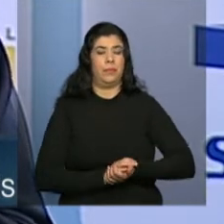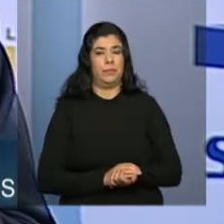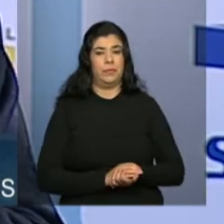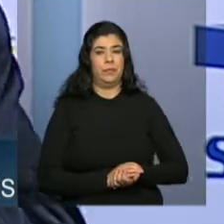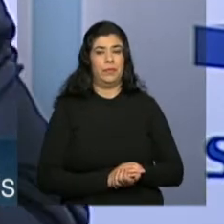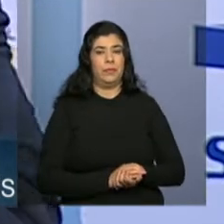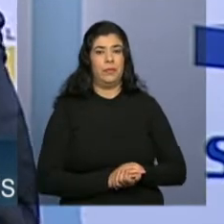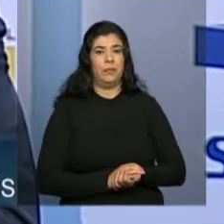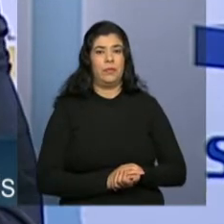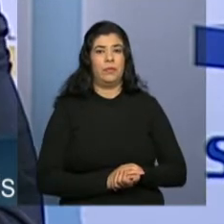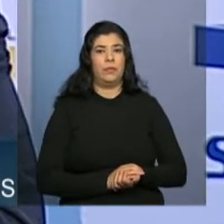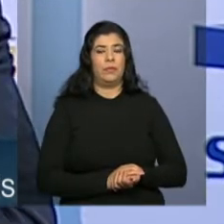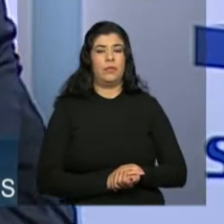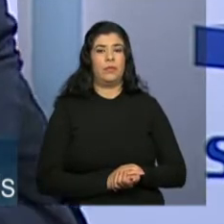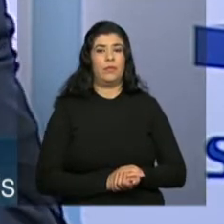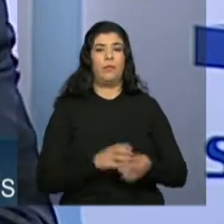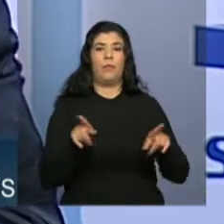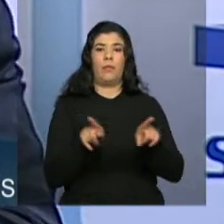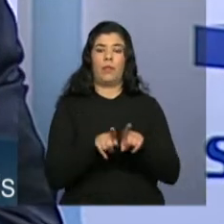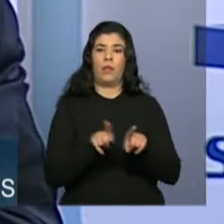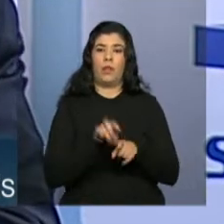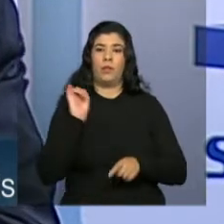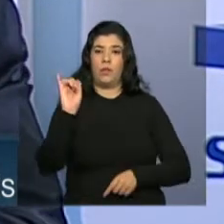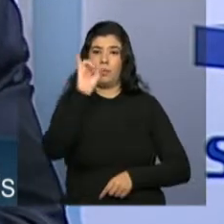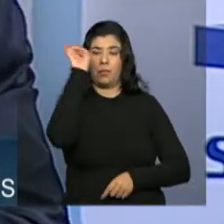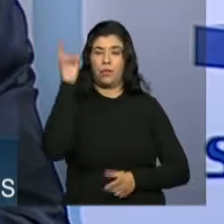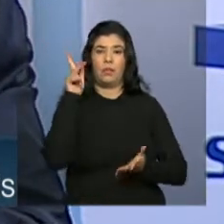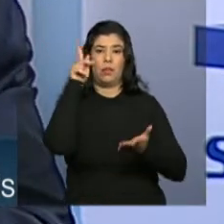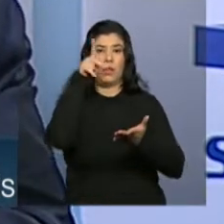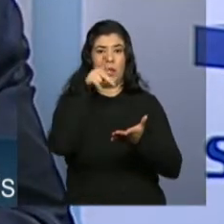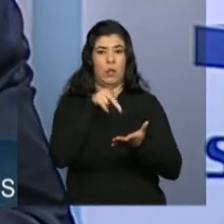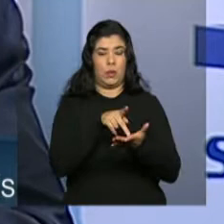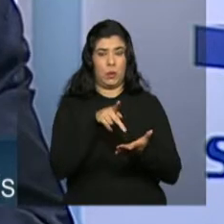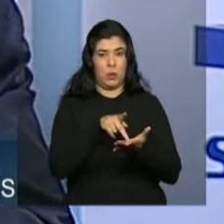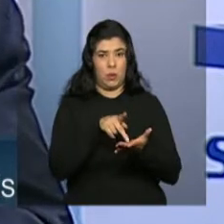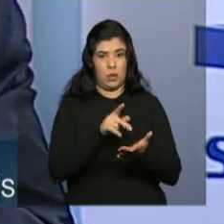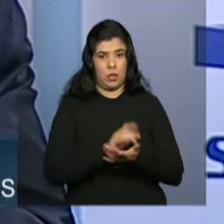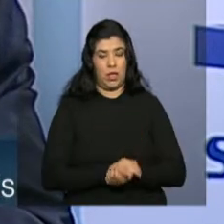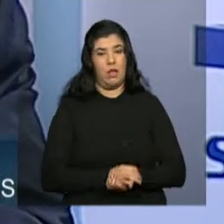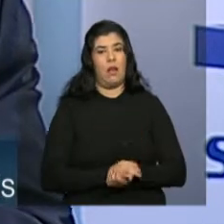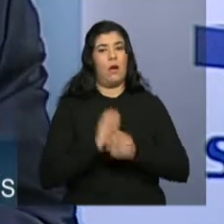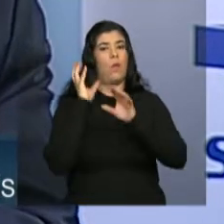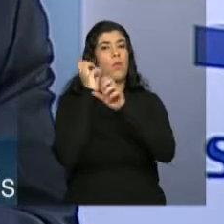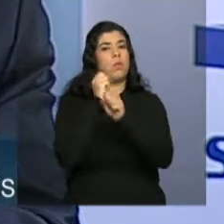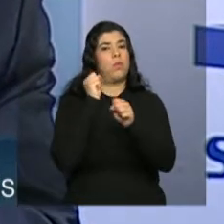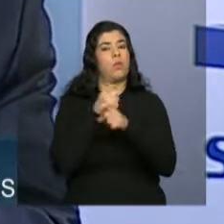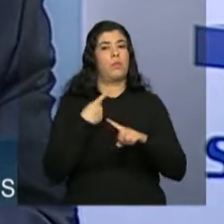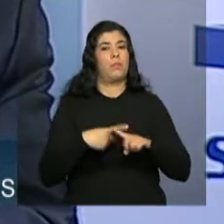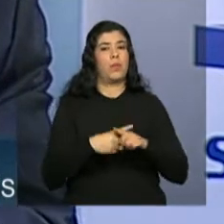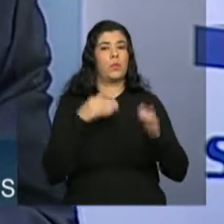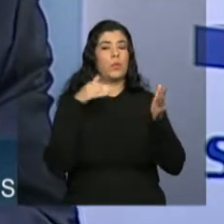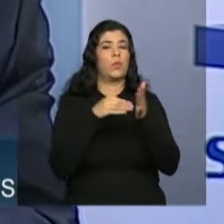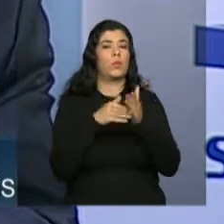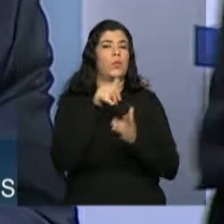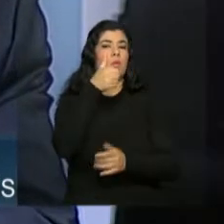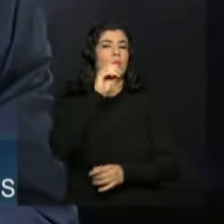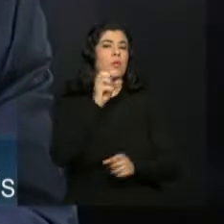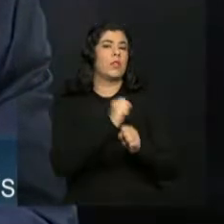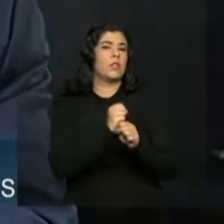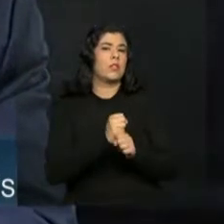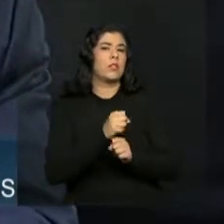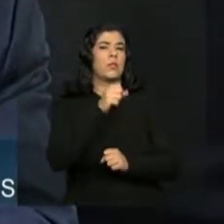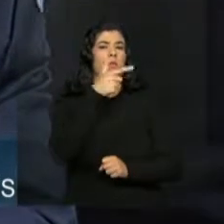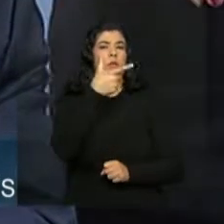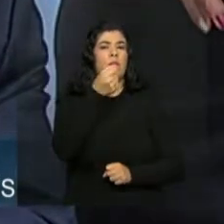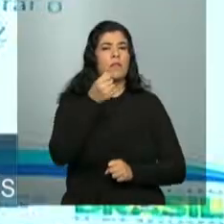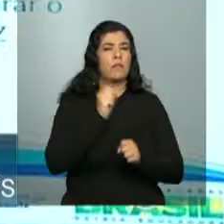é bom além das eletricidade atualizar a fórmula de cálculo Porque o mercado de medicamentos mudou né ao longo dos últimos dez anos que